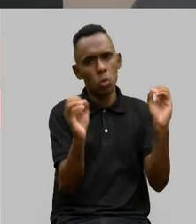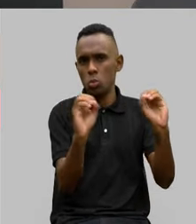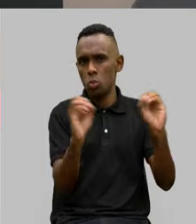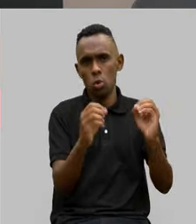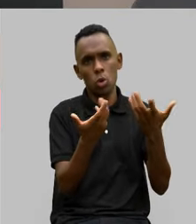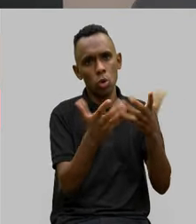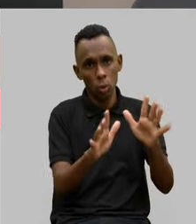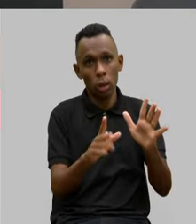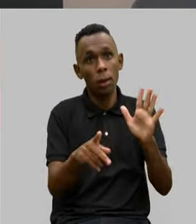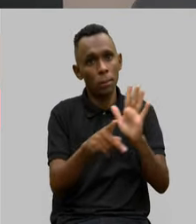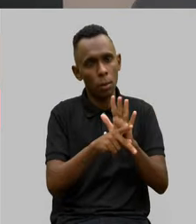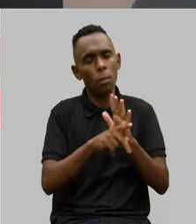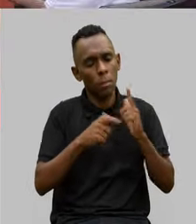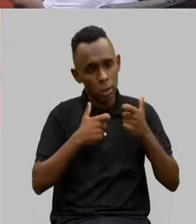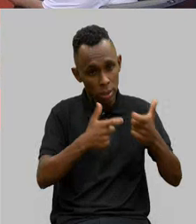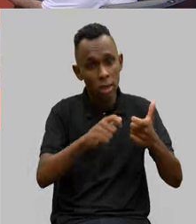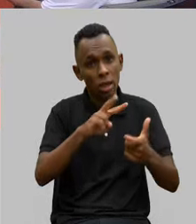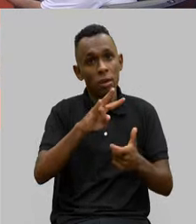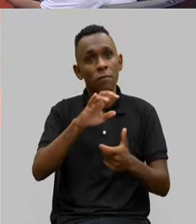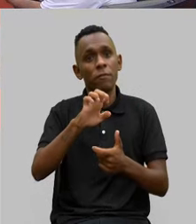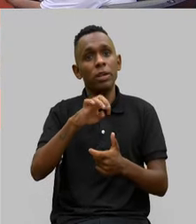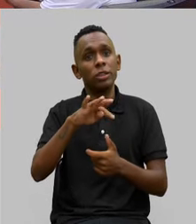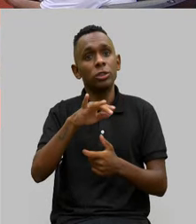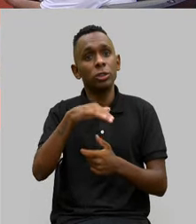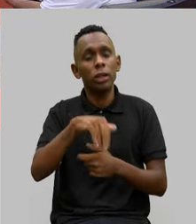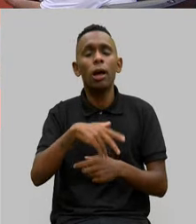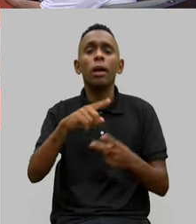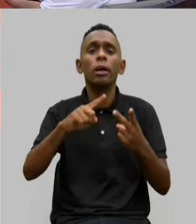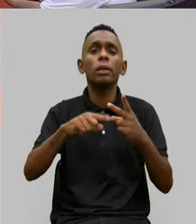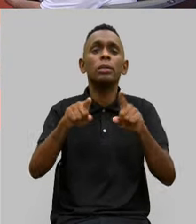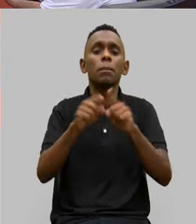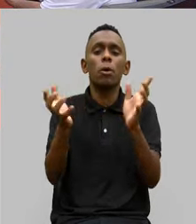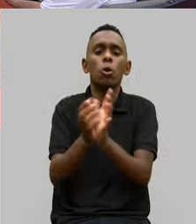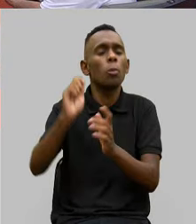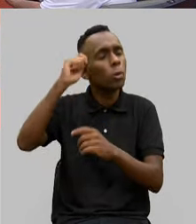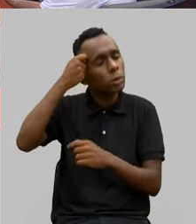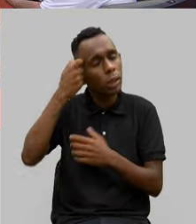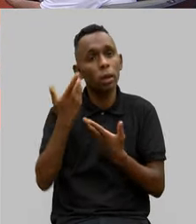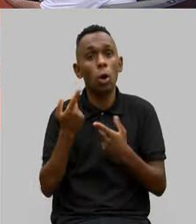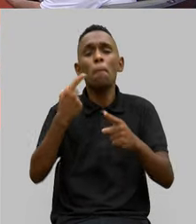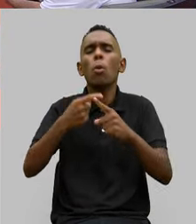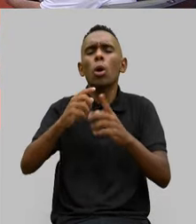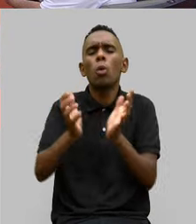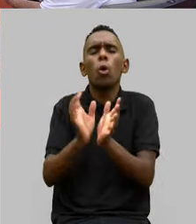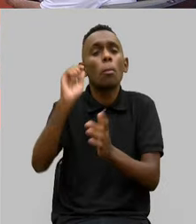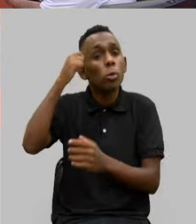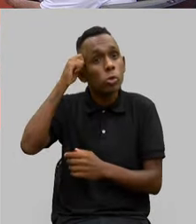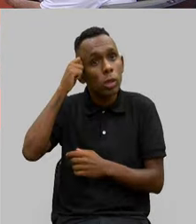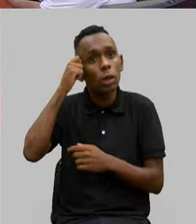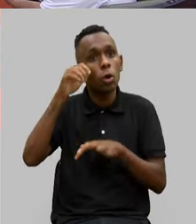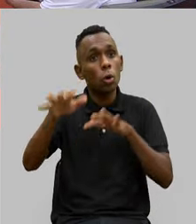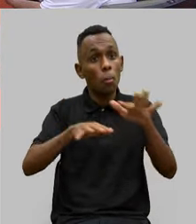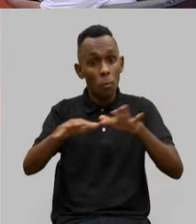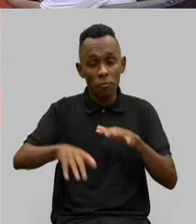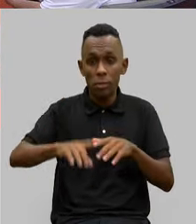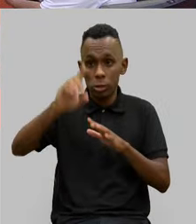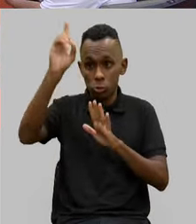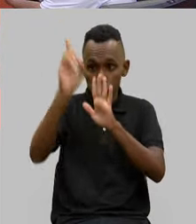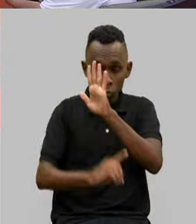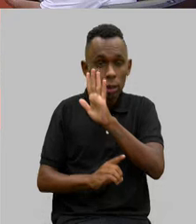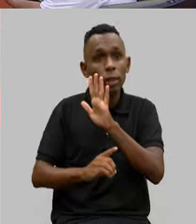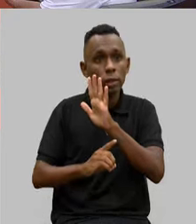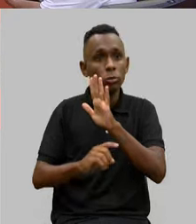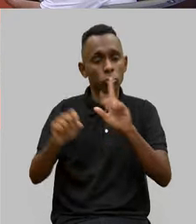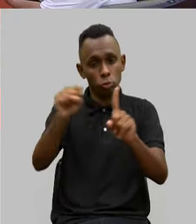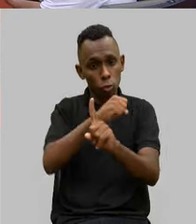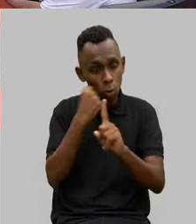Vietnã pra gente lembrar e os negros Por que os negros porque o movimento pelos direitos civis nos Estados